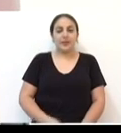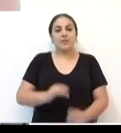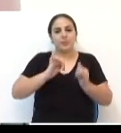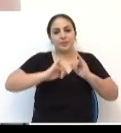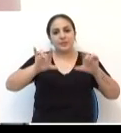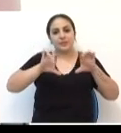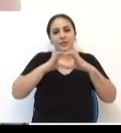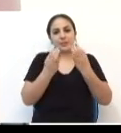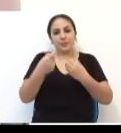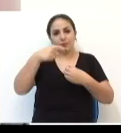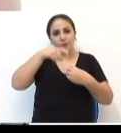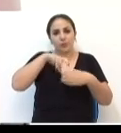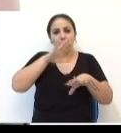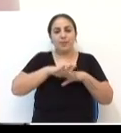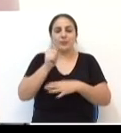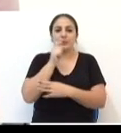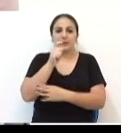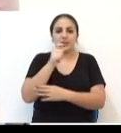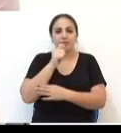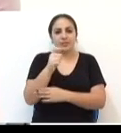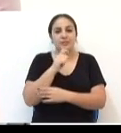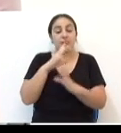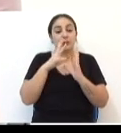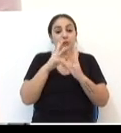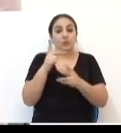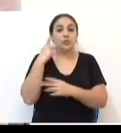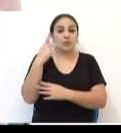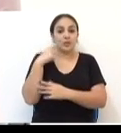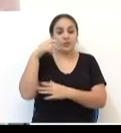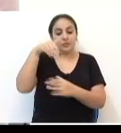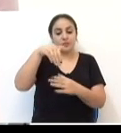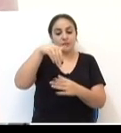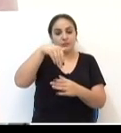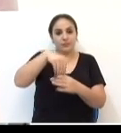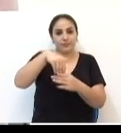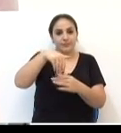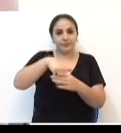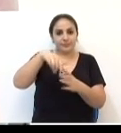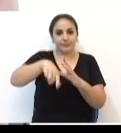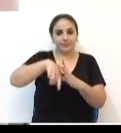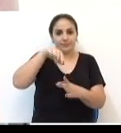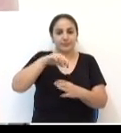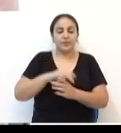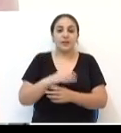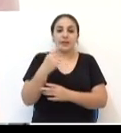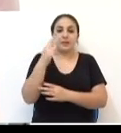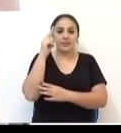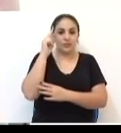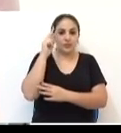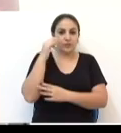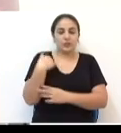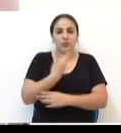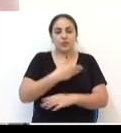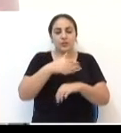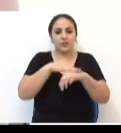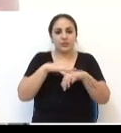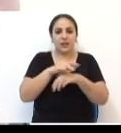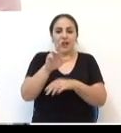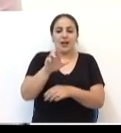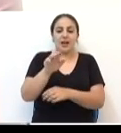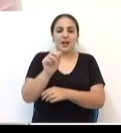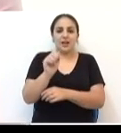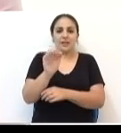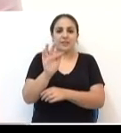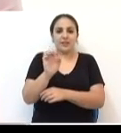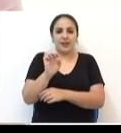O Jornal da Câmara está de volta para mais uma entrevista com os eleitos ao Parlamento Municipal. Nesta segunda-feira eu converso